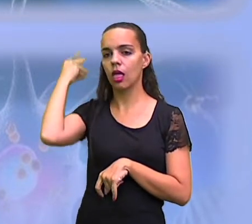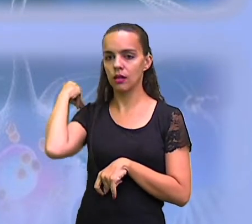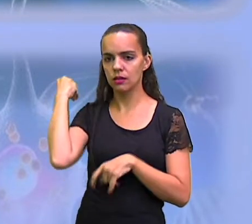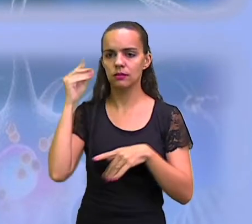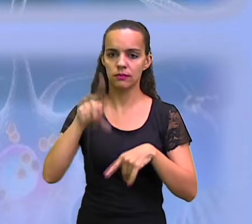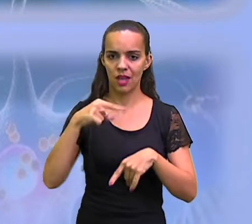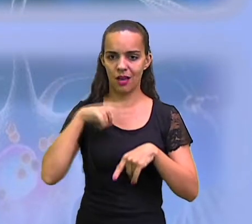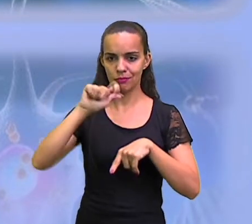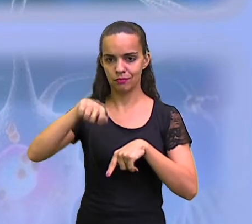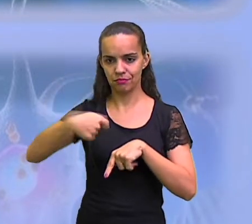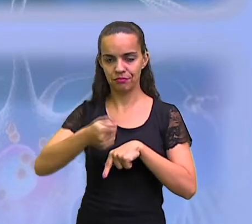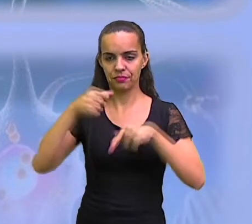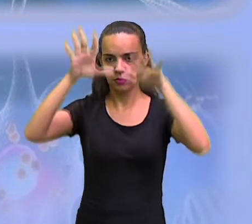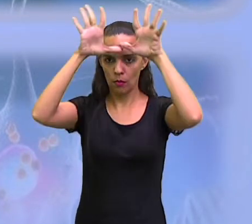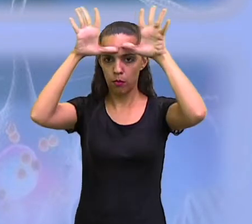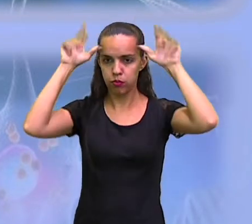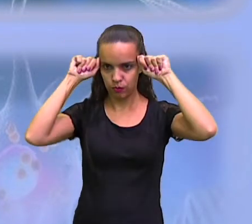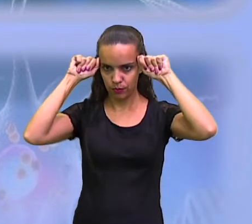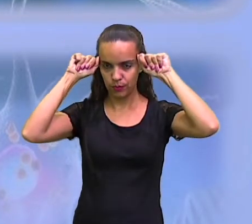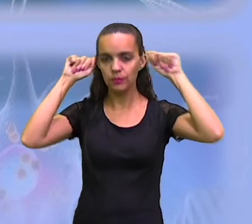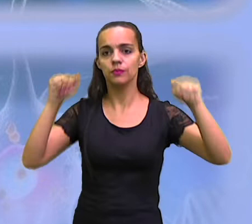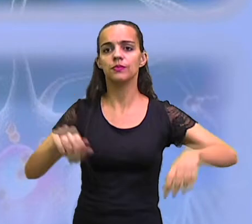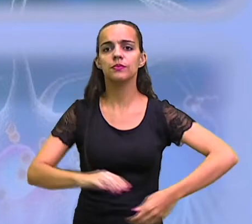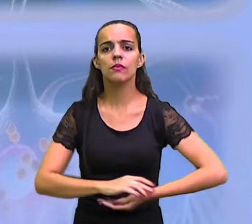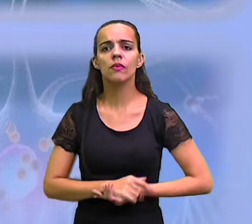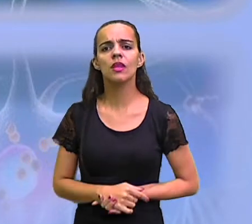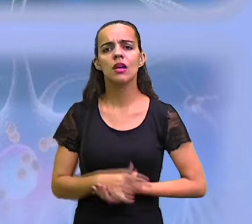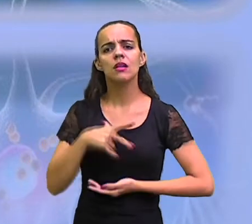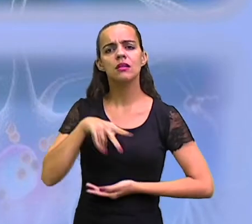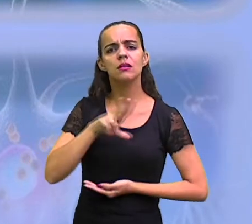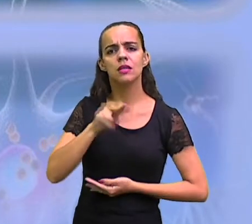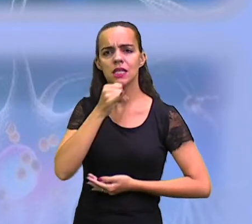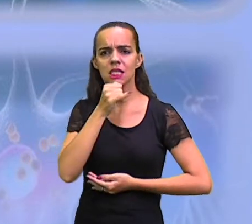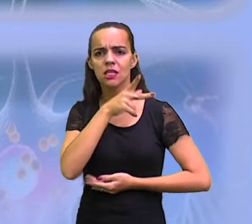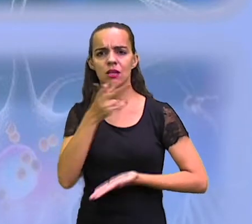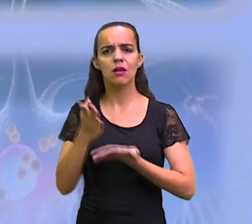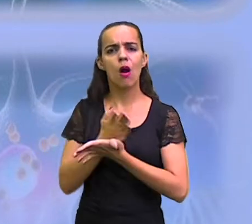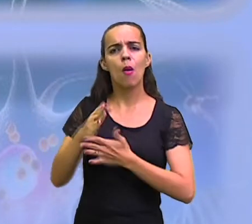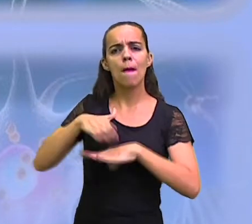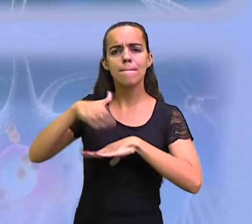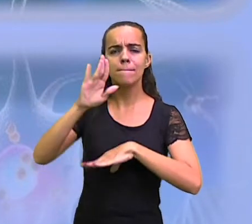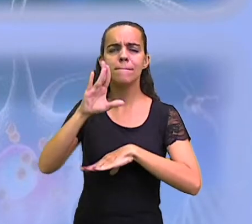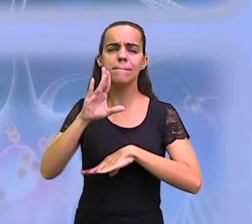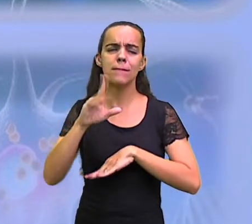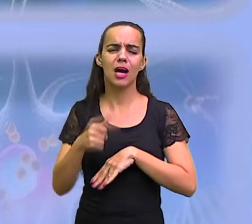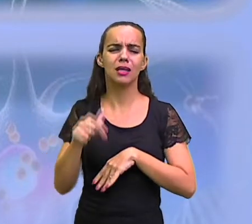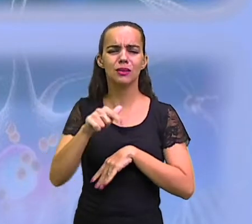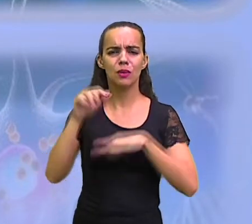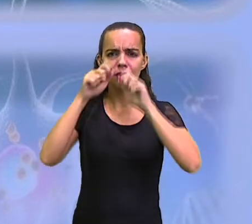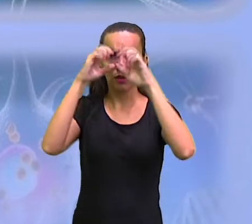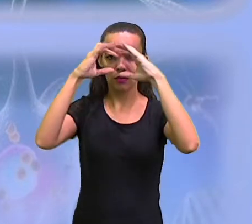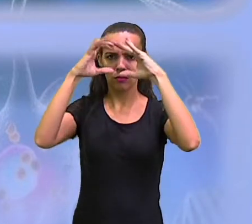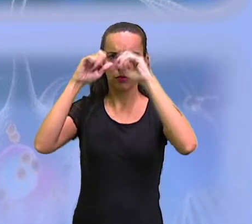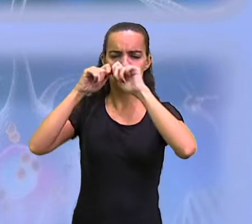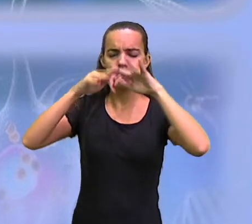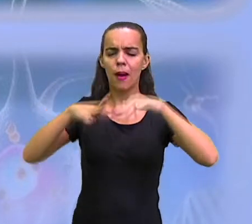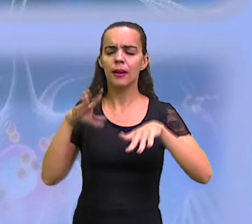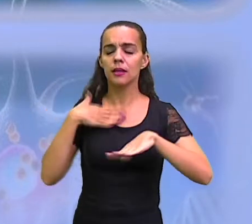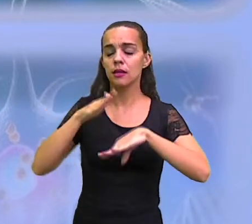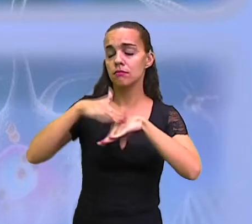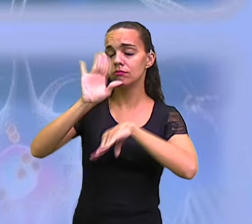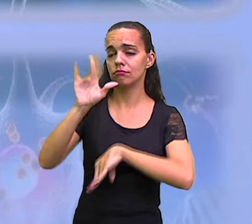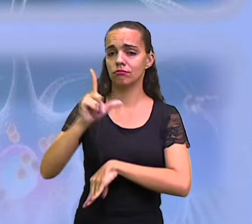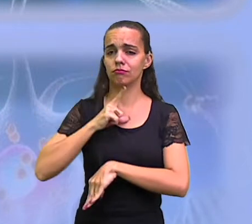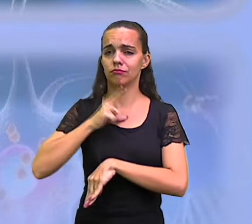uma resposta de um tratamento mais eficaz, sendo uma das doenças do sistema nervoso mais conhecidas